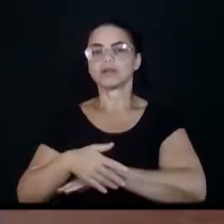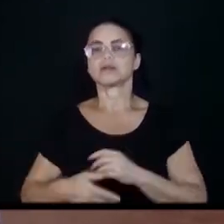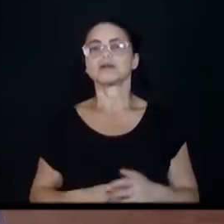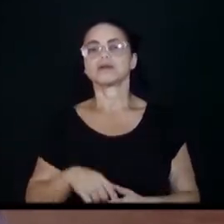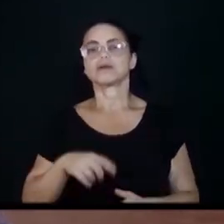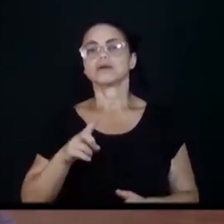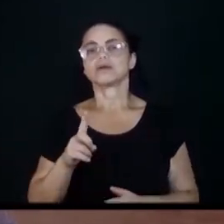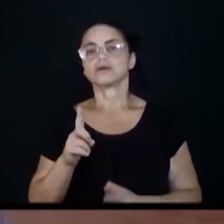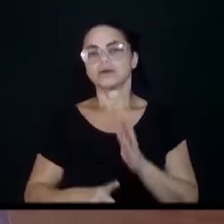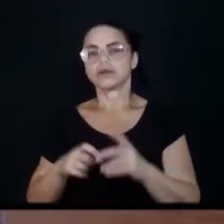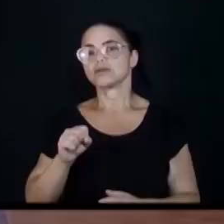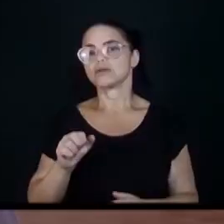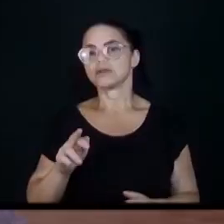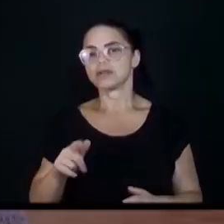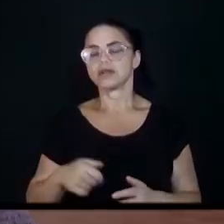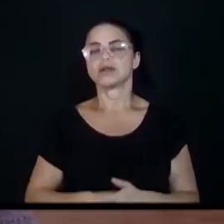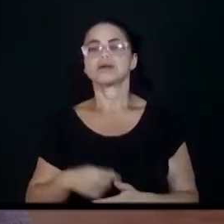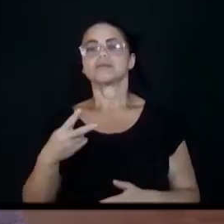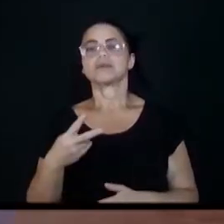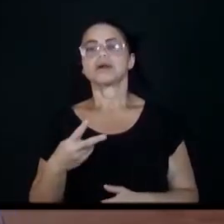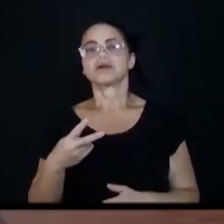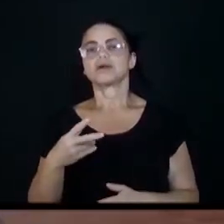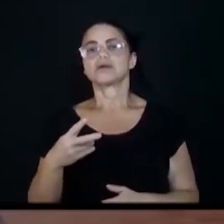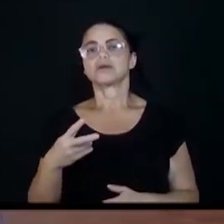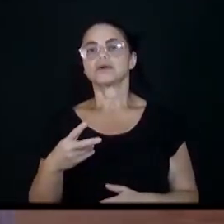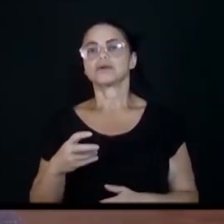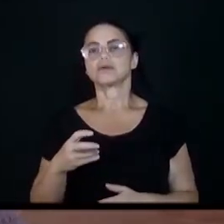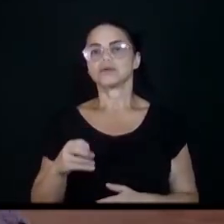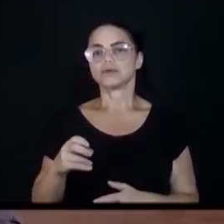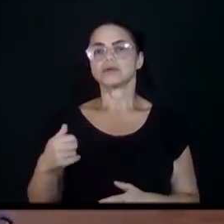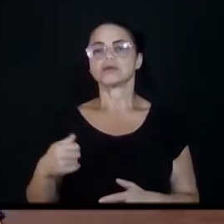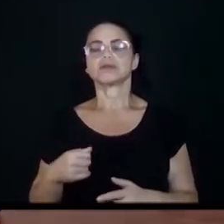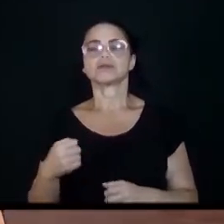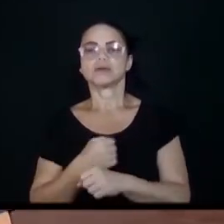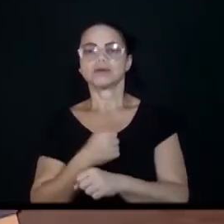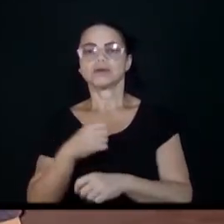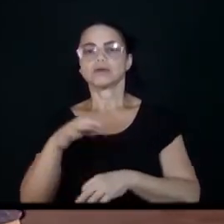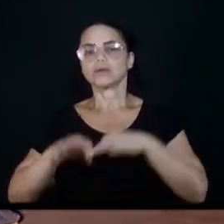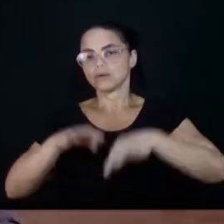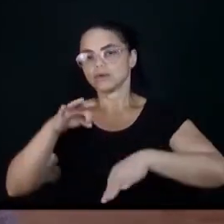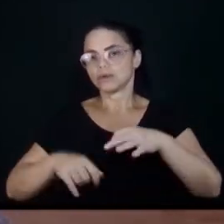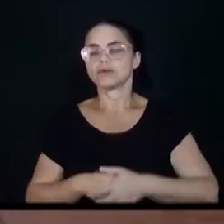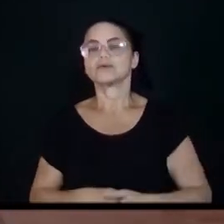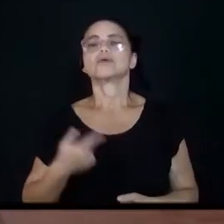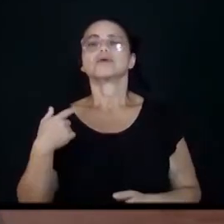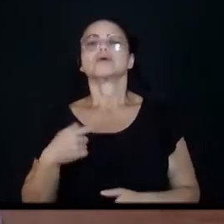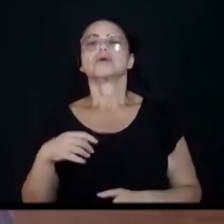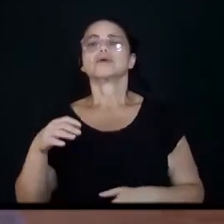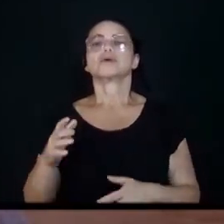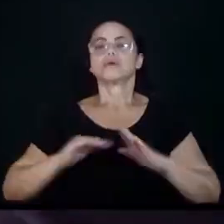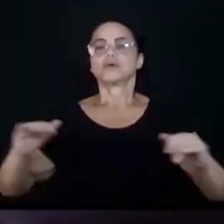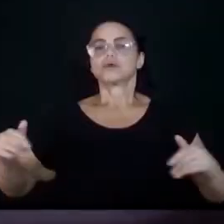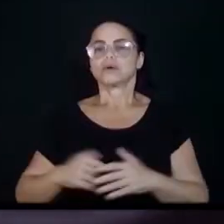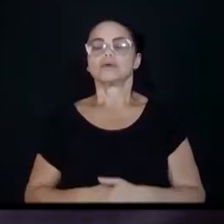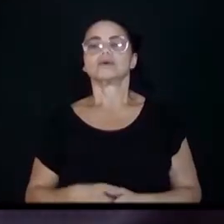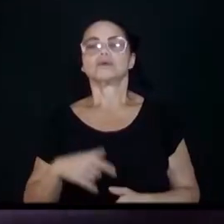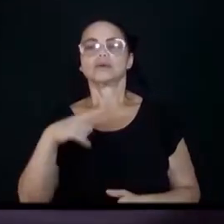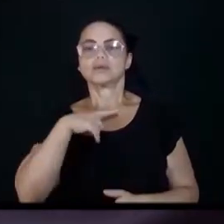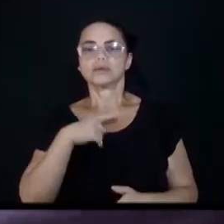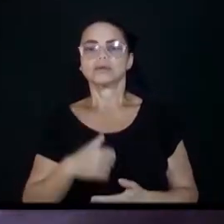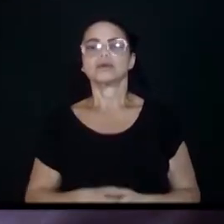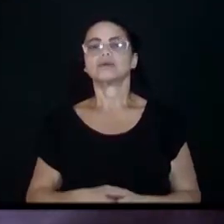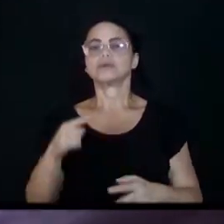na instituição, fazendo a oficina com as crianças, onde a gente tem um intuito